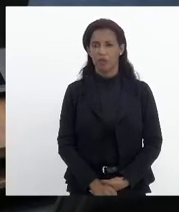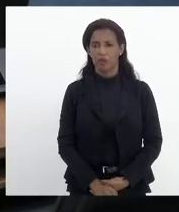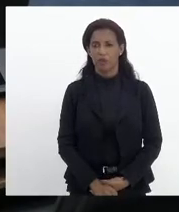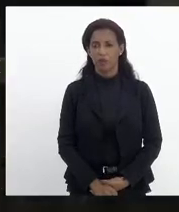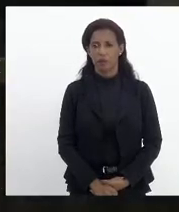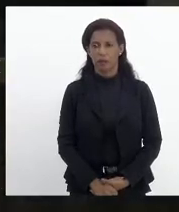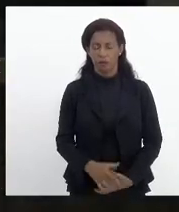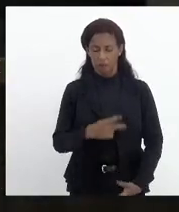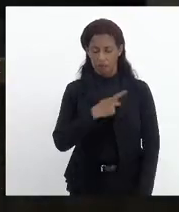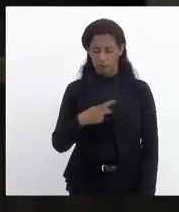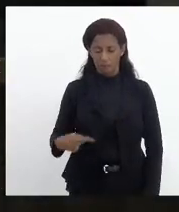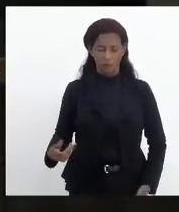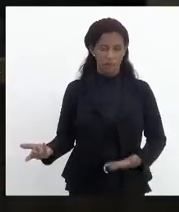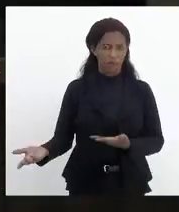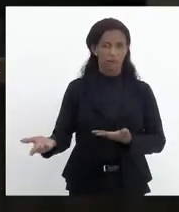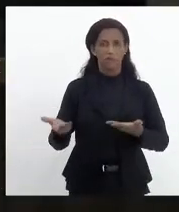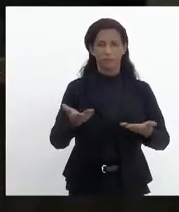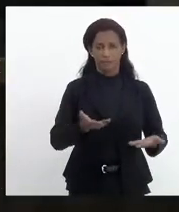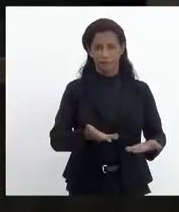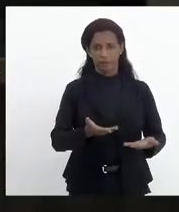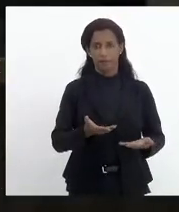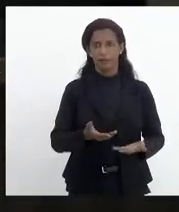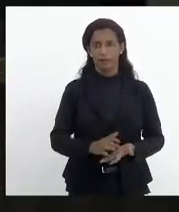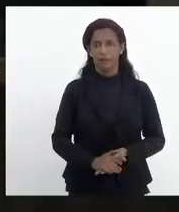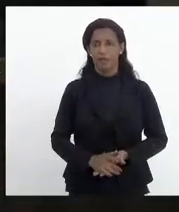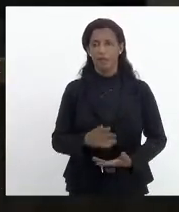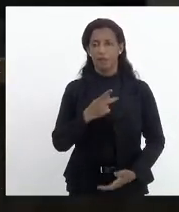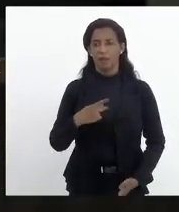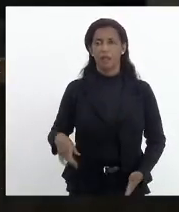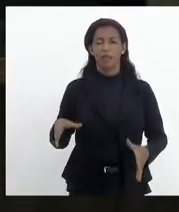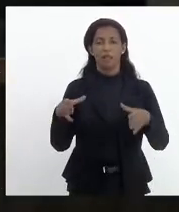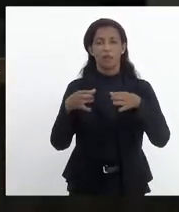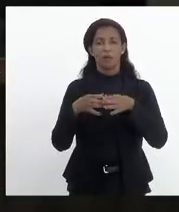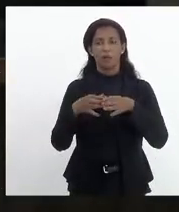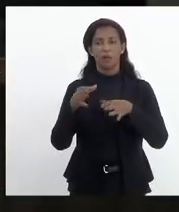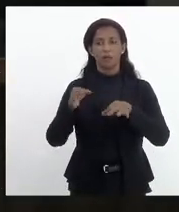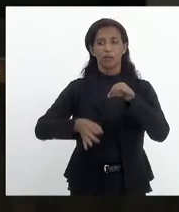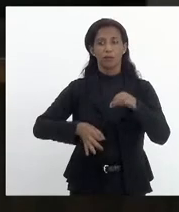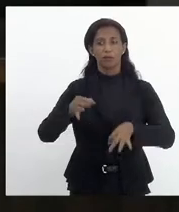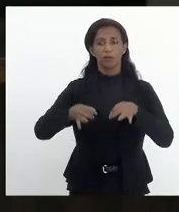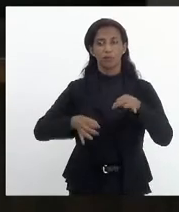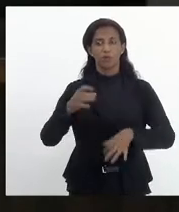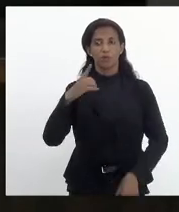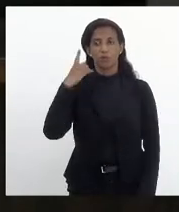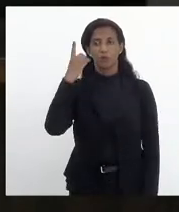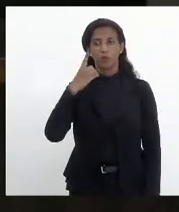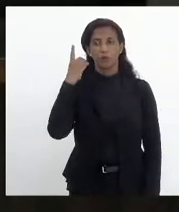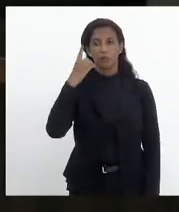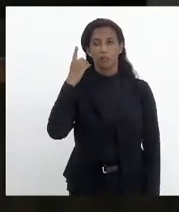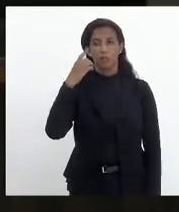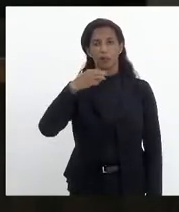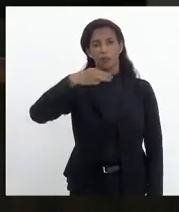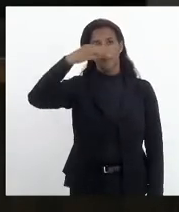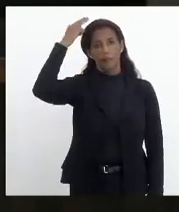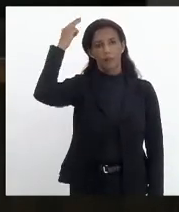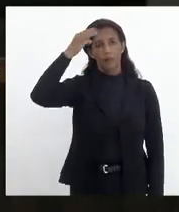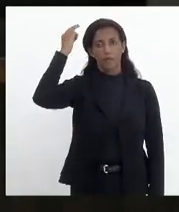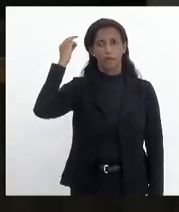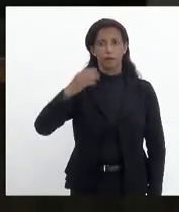A presidência convida o presidente da Comissão de Constituição e Justiça, deputado Márcio